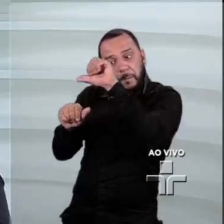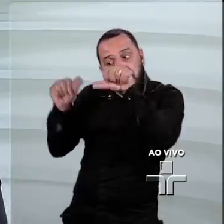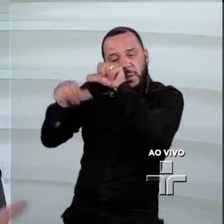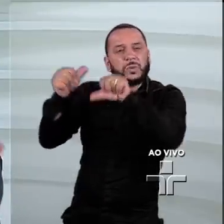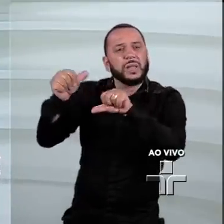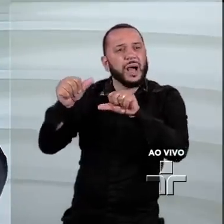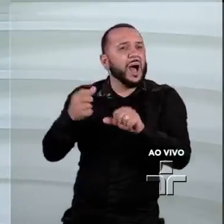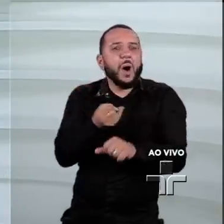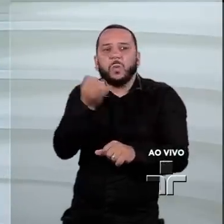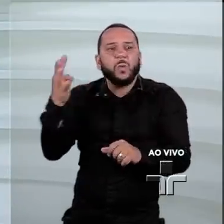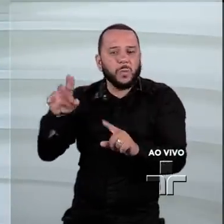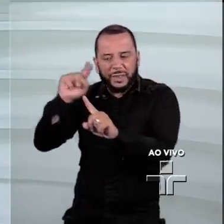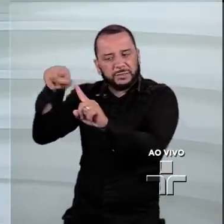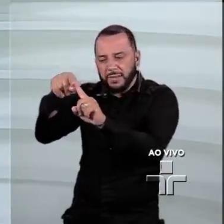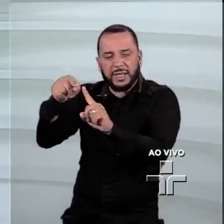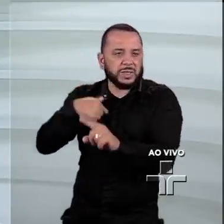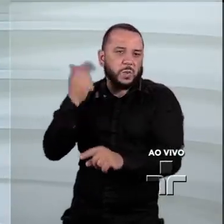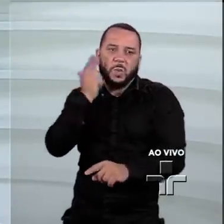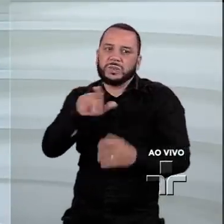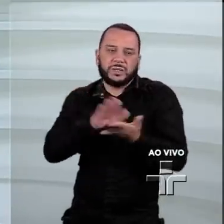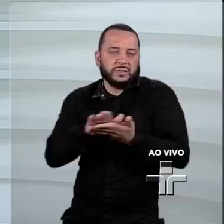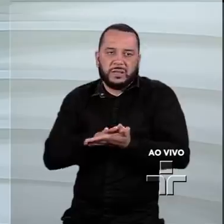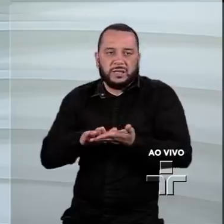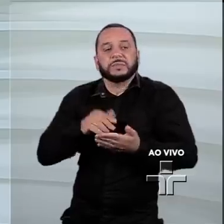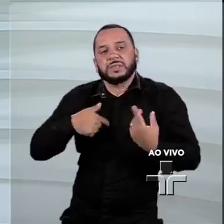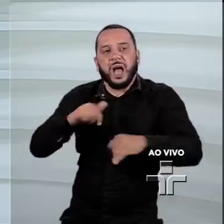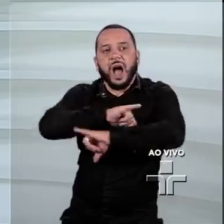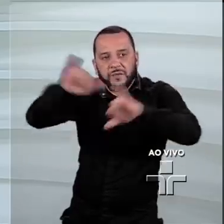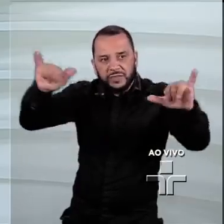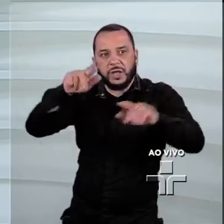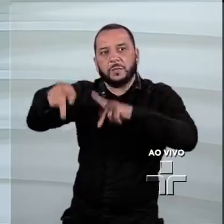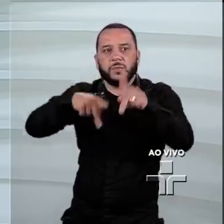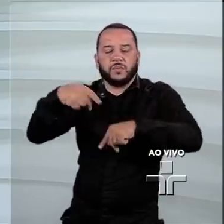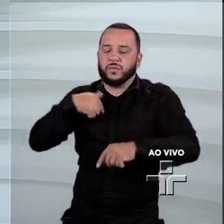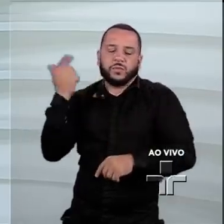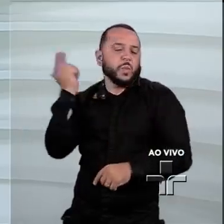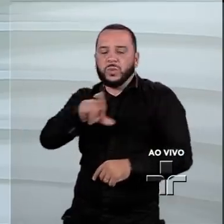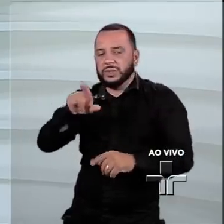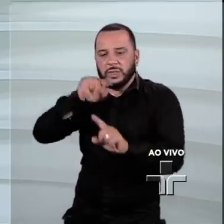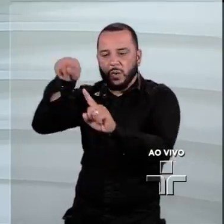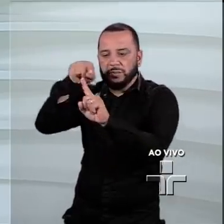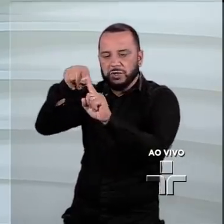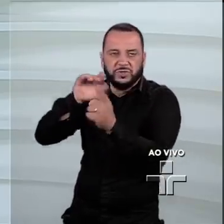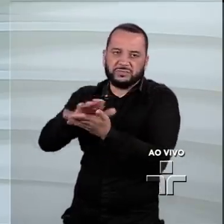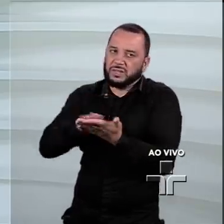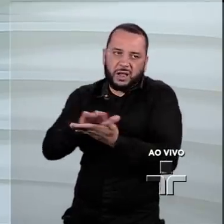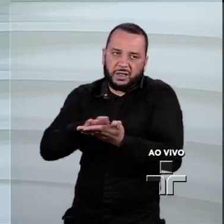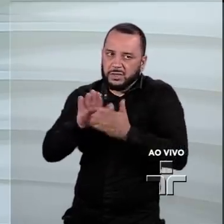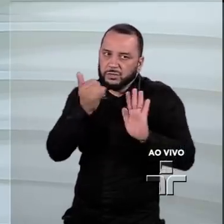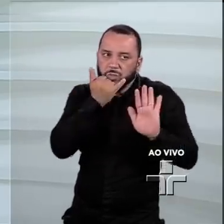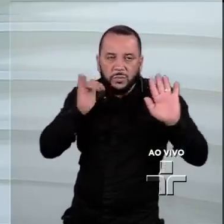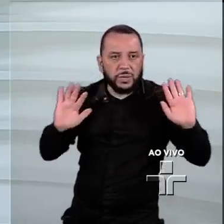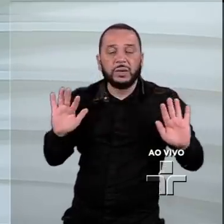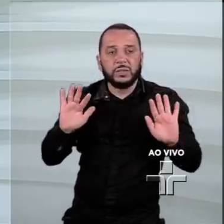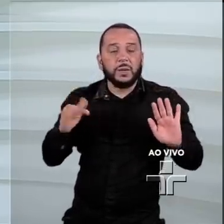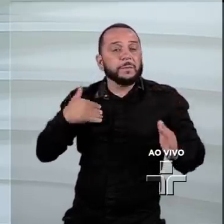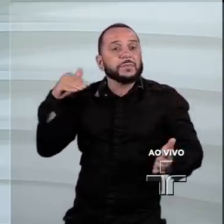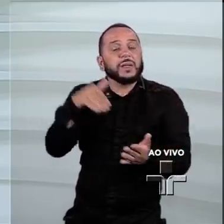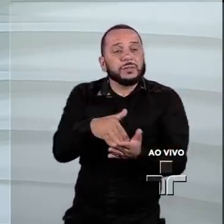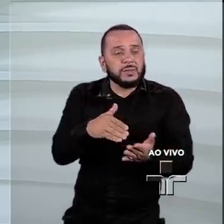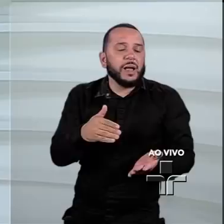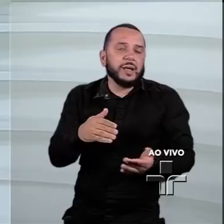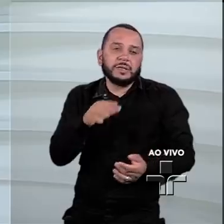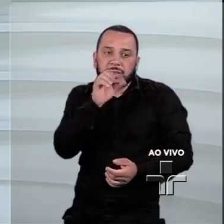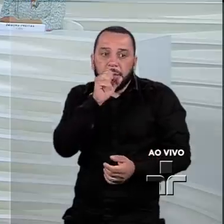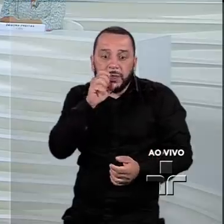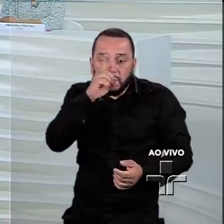conseguir atingir e a gente precisa já avisar a população que nós não vamos conseguir atingir. Então, a gente espera até o final desta